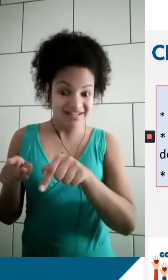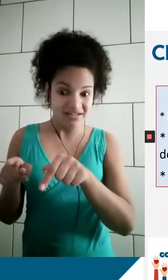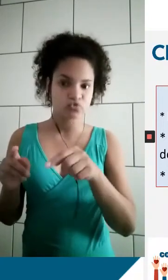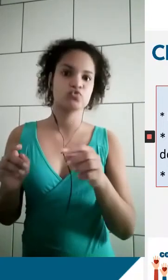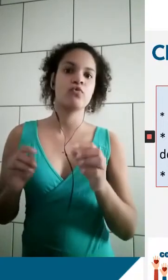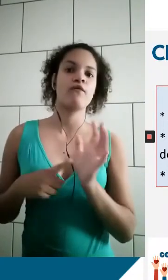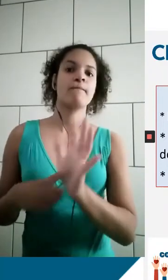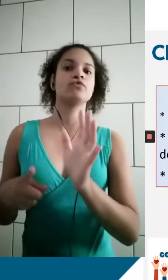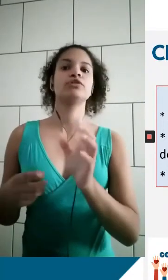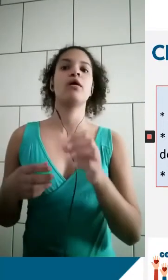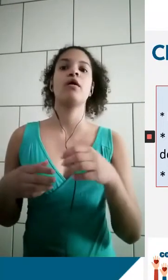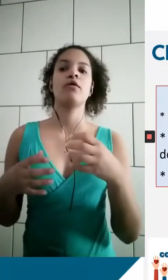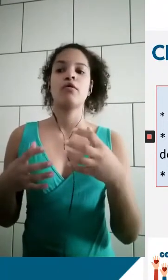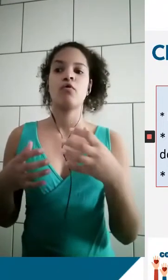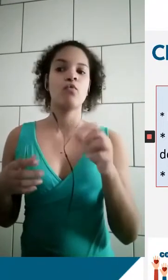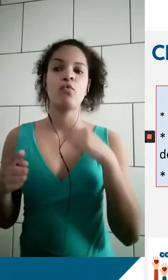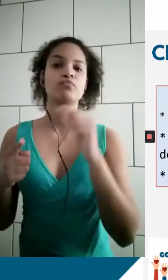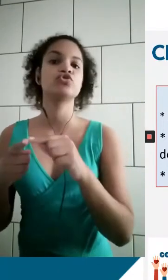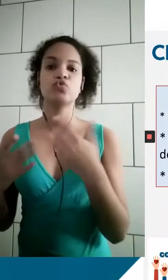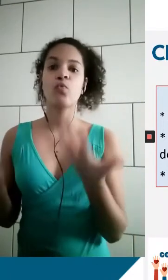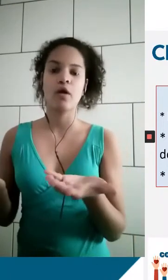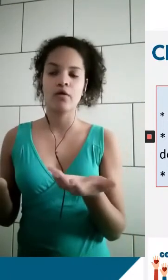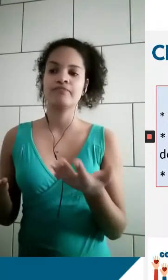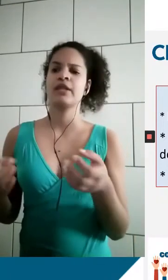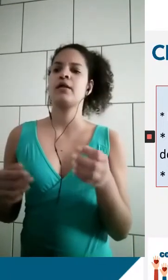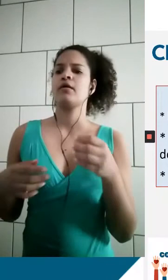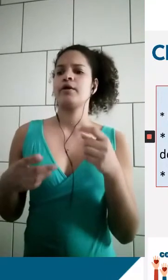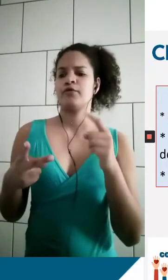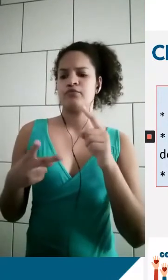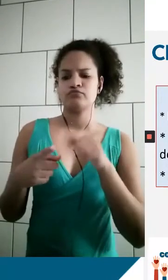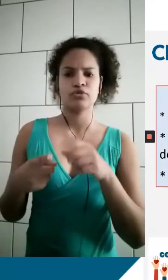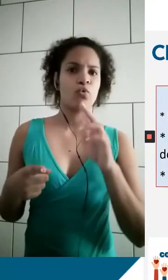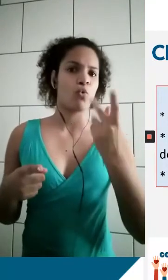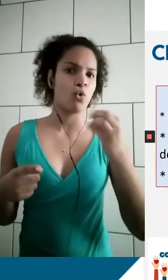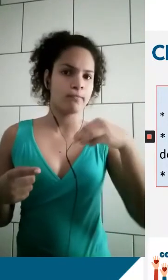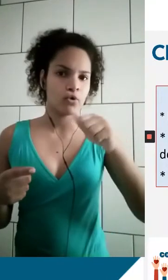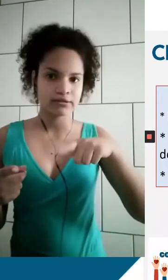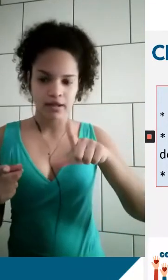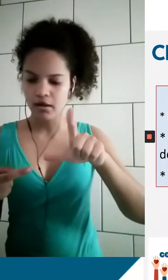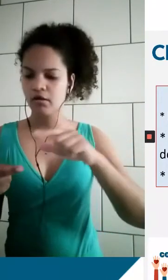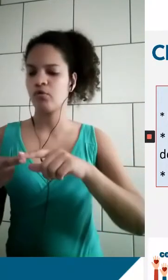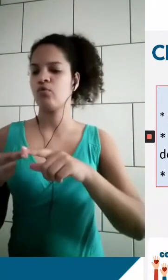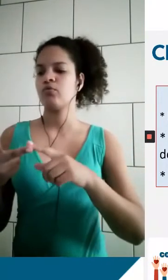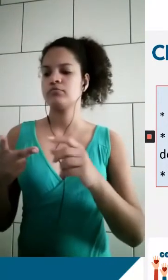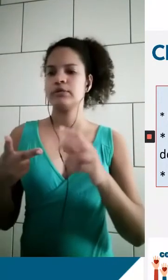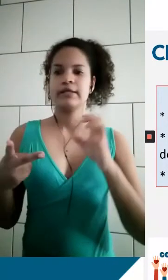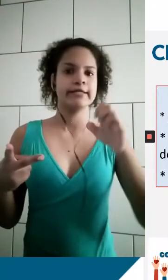função específica, seja uma função hormonal, seja uma função de enzima, seja uma função